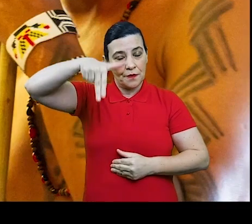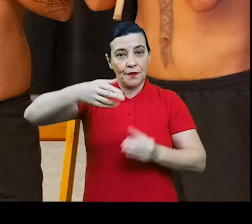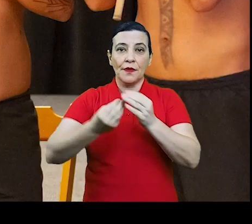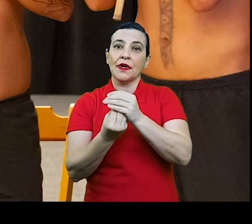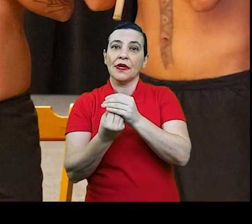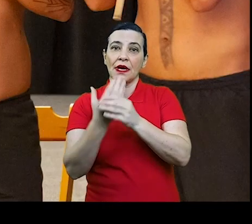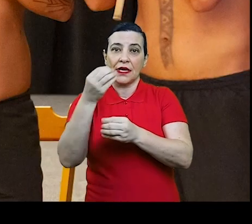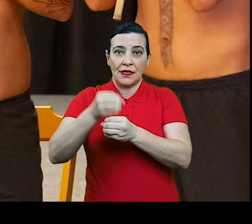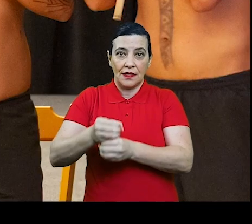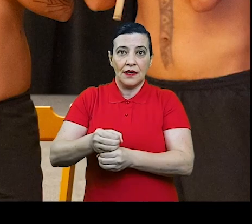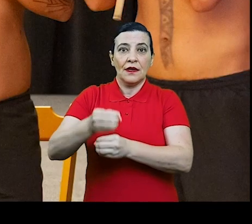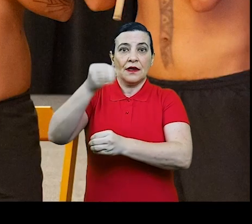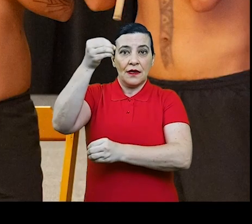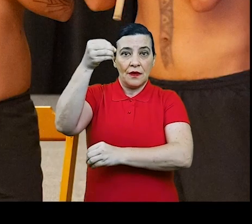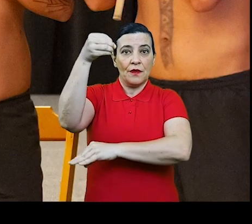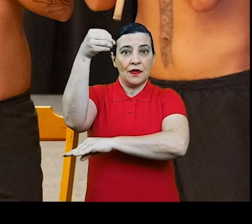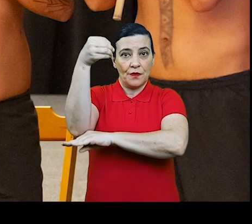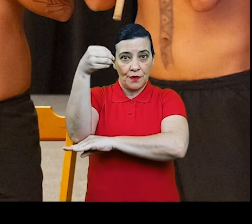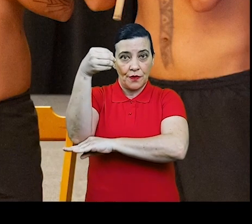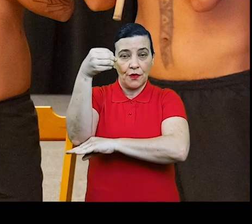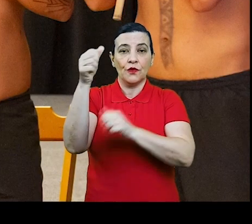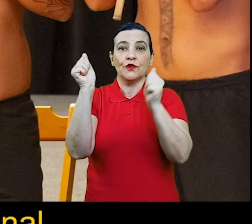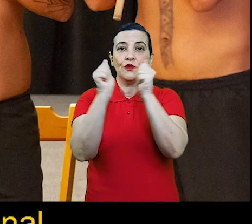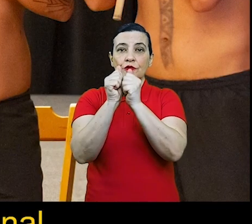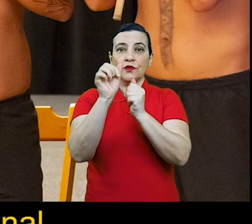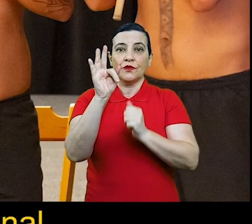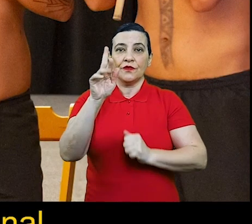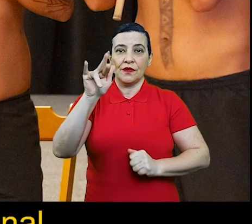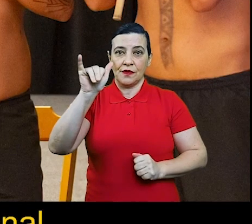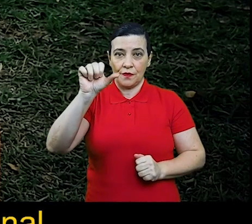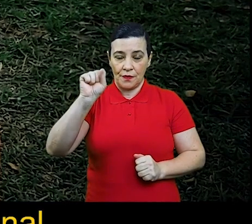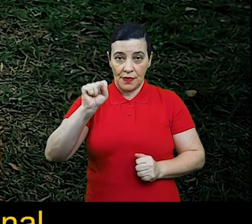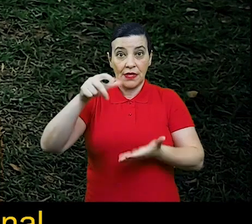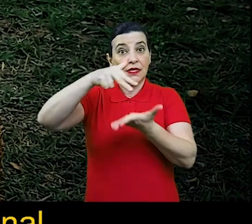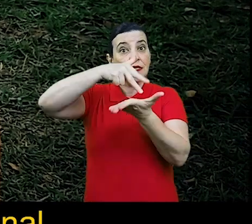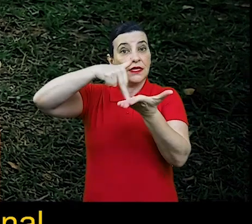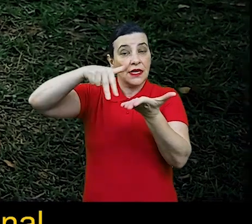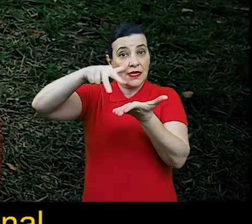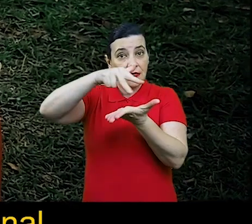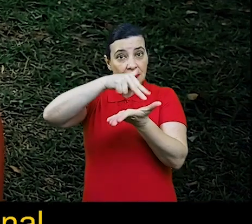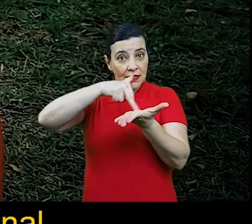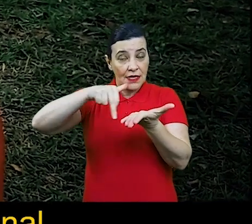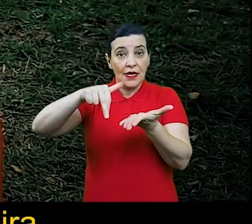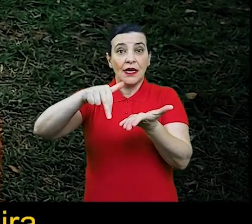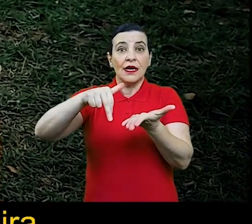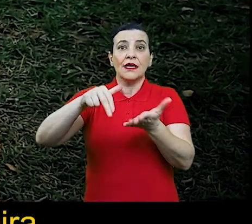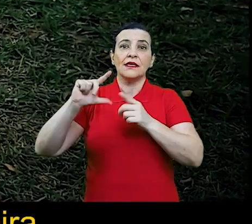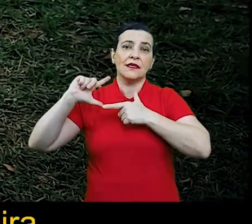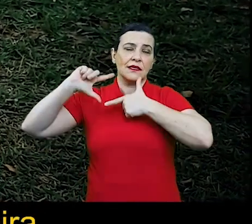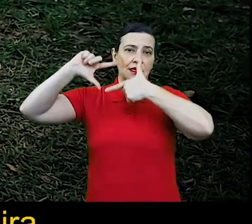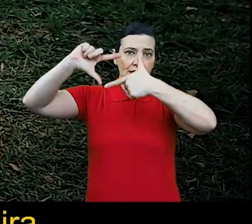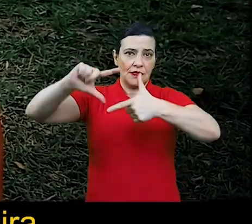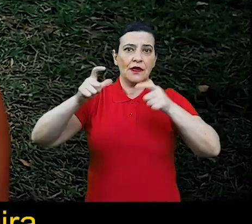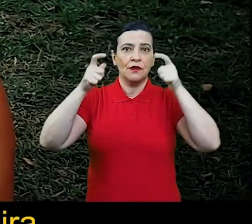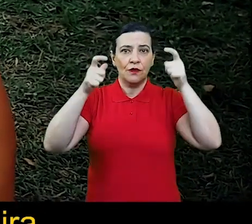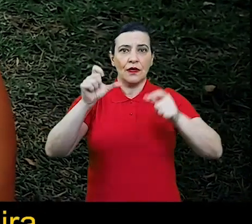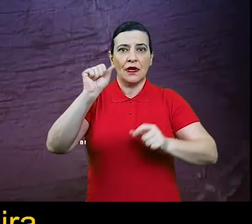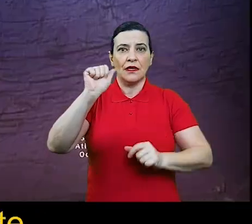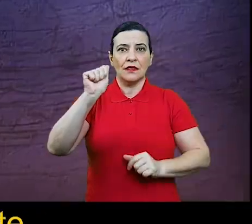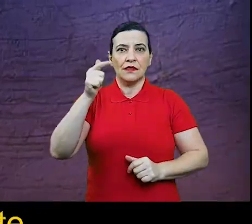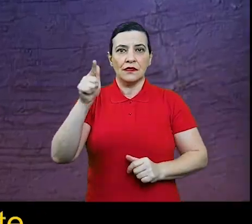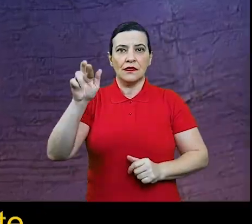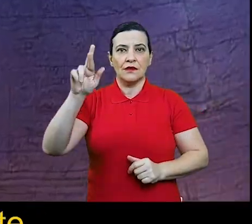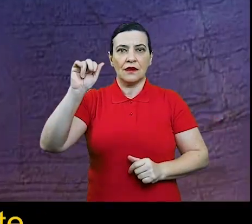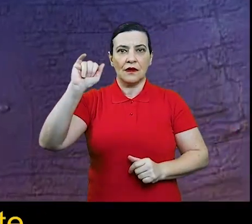de bambu e fibras. A dança do Carriçu, ela é uma dança tradicional do município de São Gabriel da